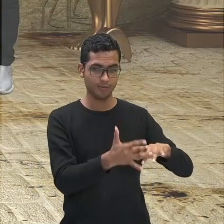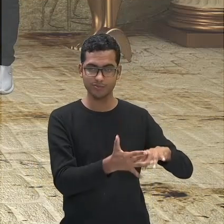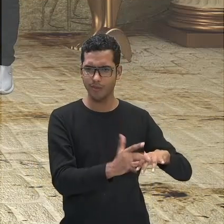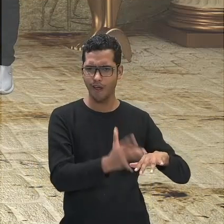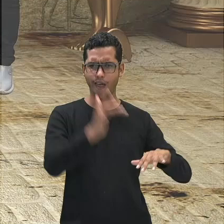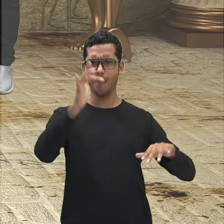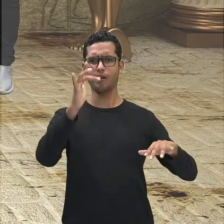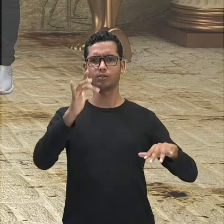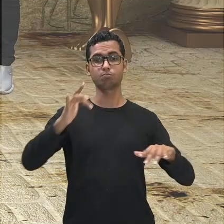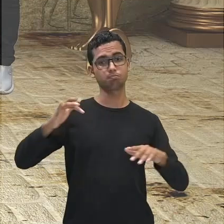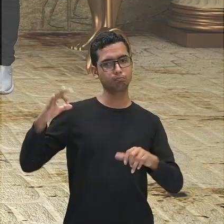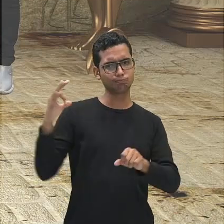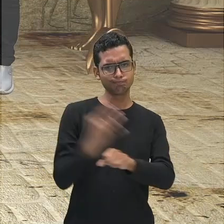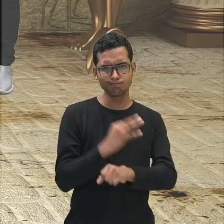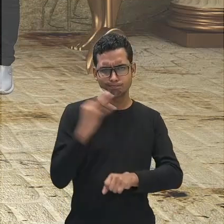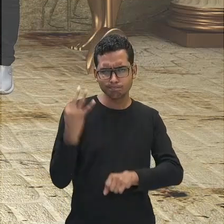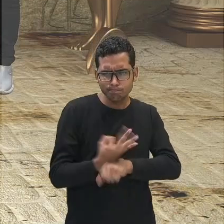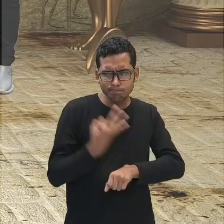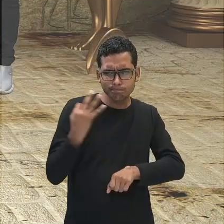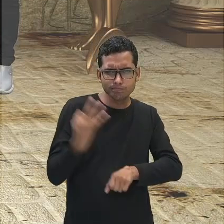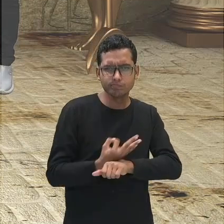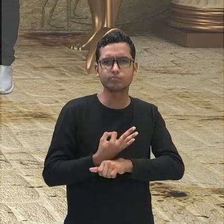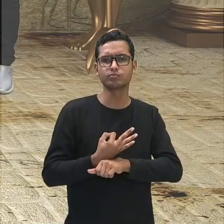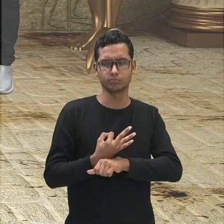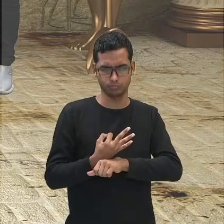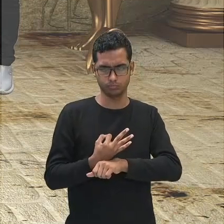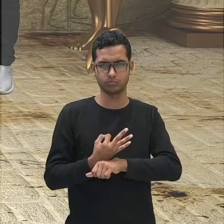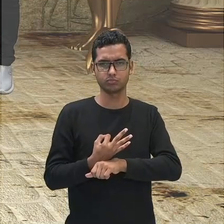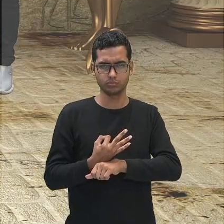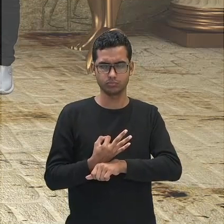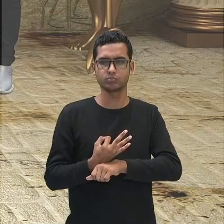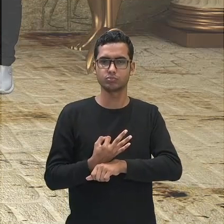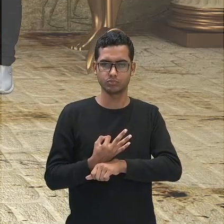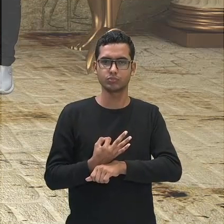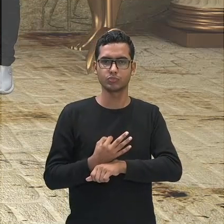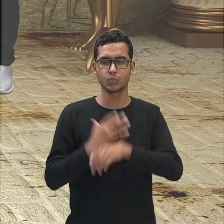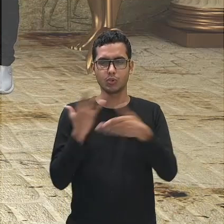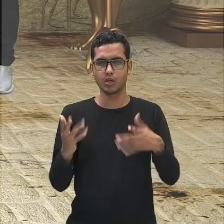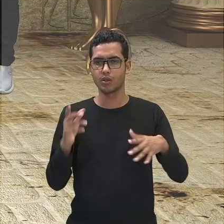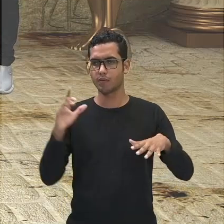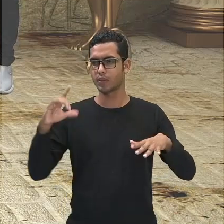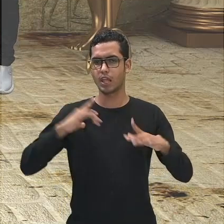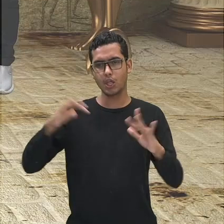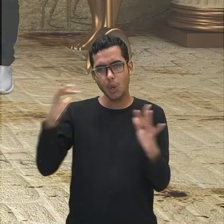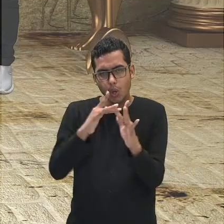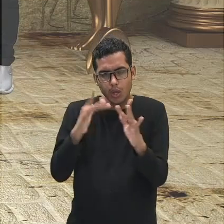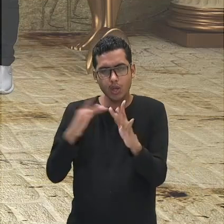bastante resistente à exposição do oxigênio e à umidade do ar.